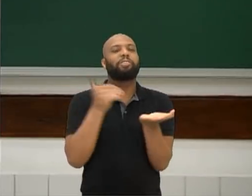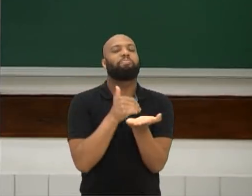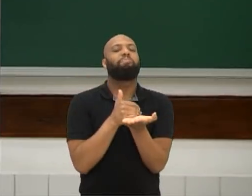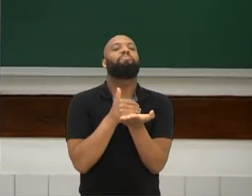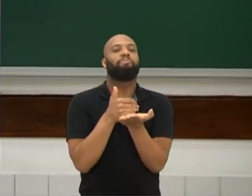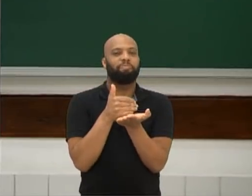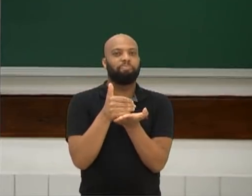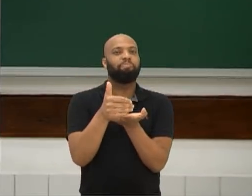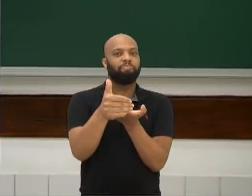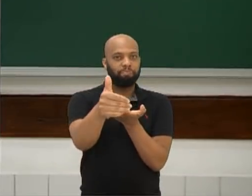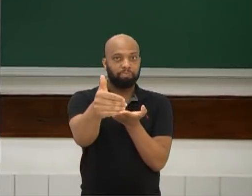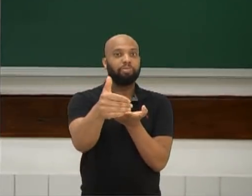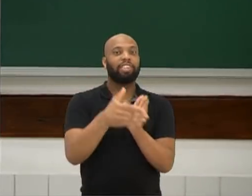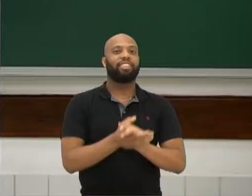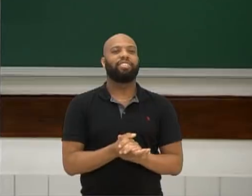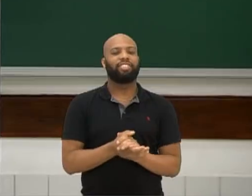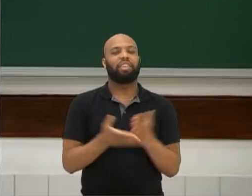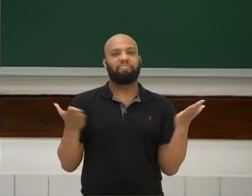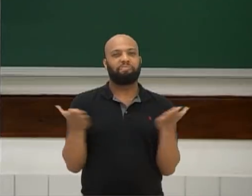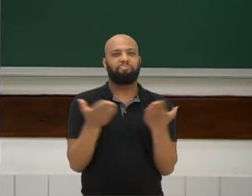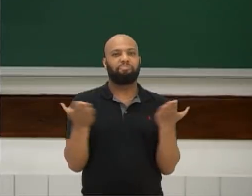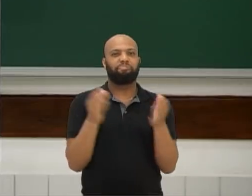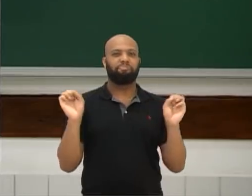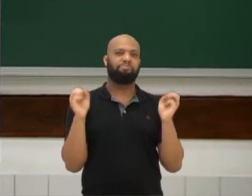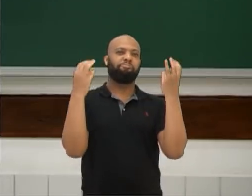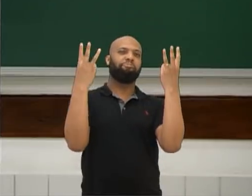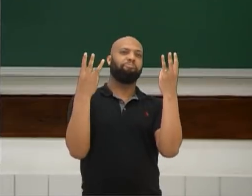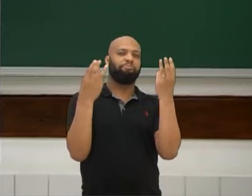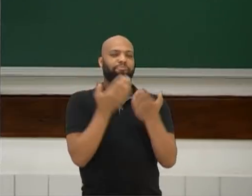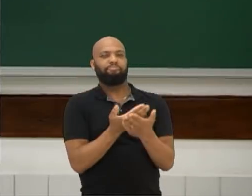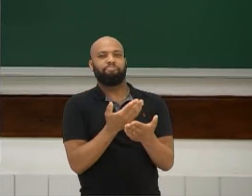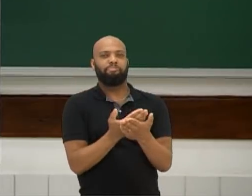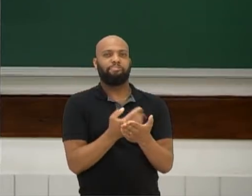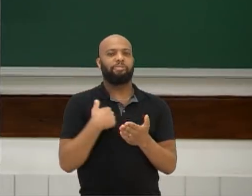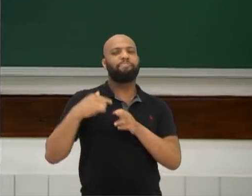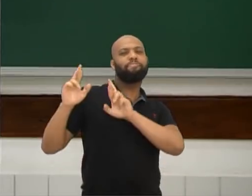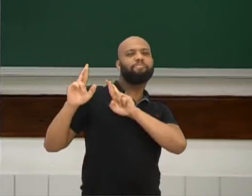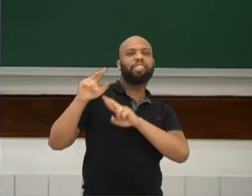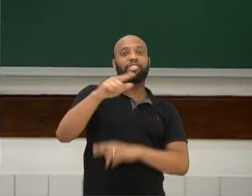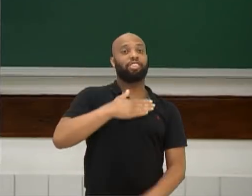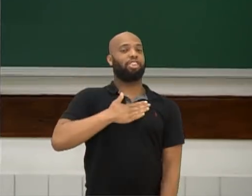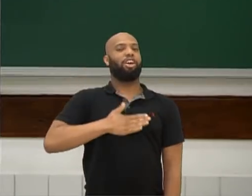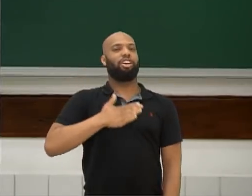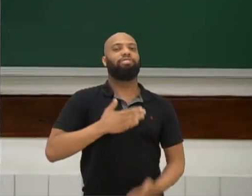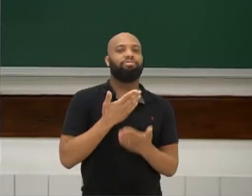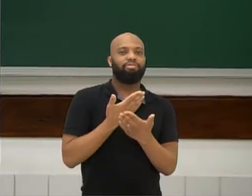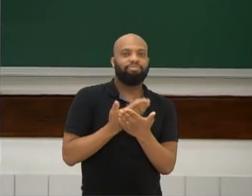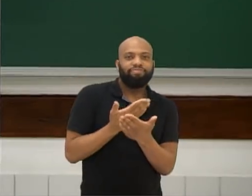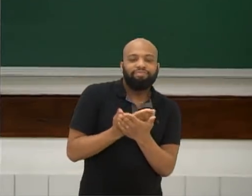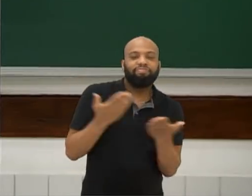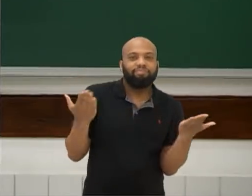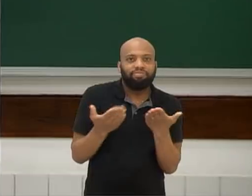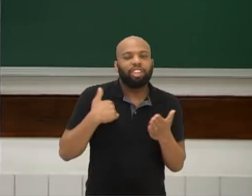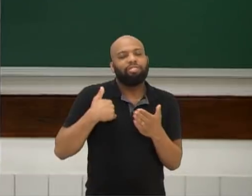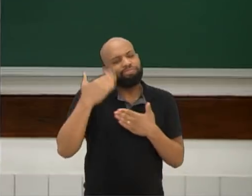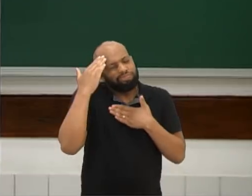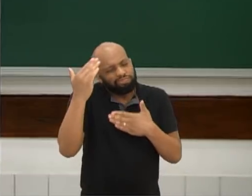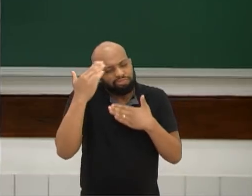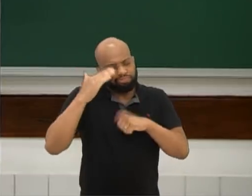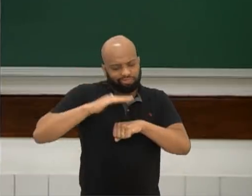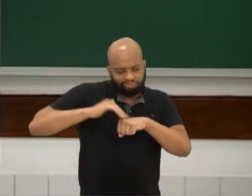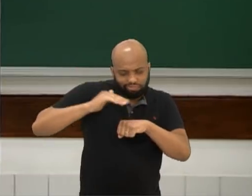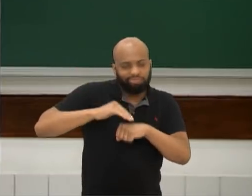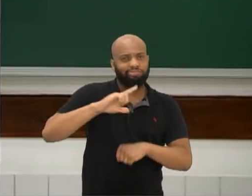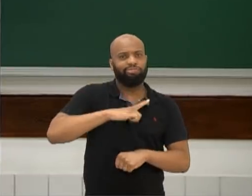então continuar o nosso espetáculo aqui, senhoras e senhores? Espero que vocês estejam gostando do nosso trabalho. Agradeço demais ao carinho que vocês